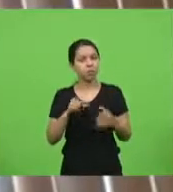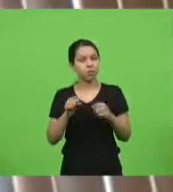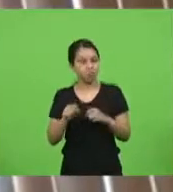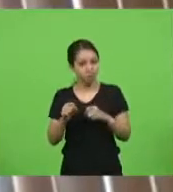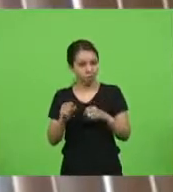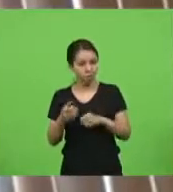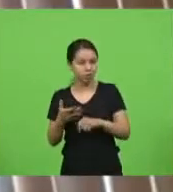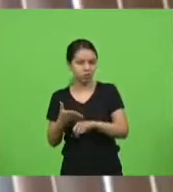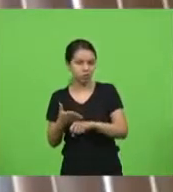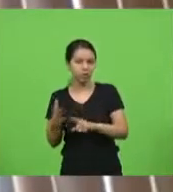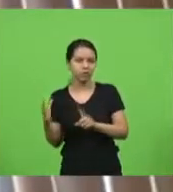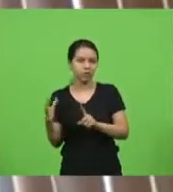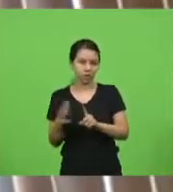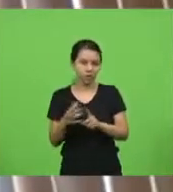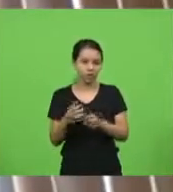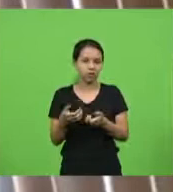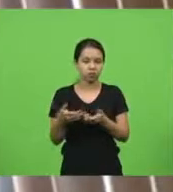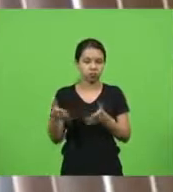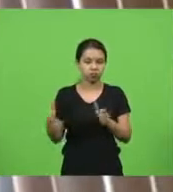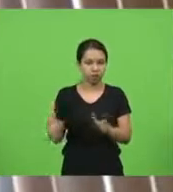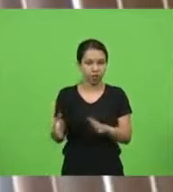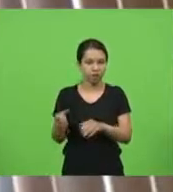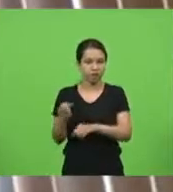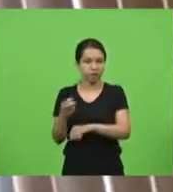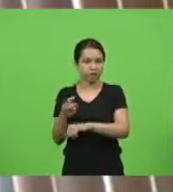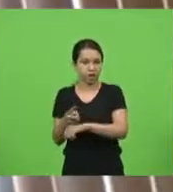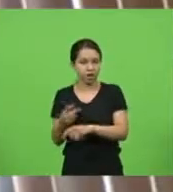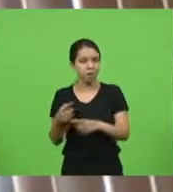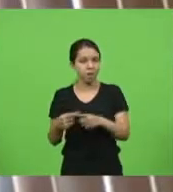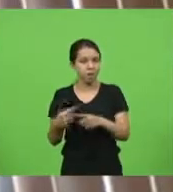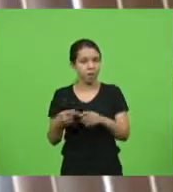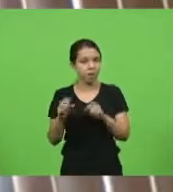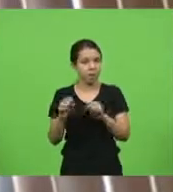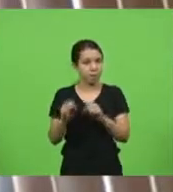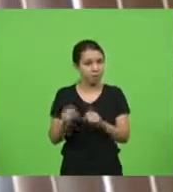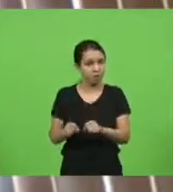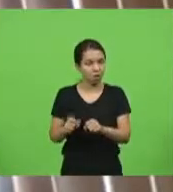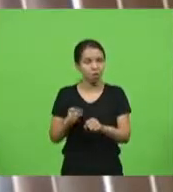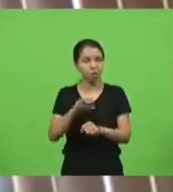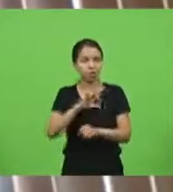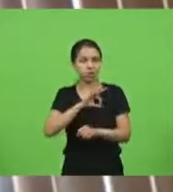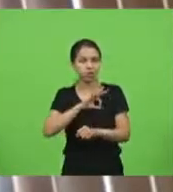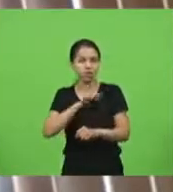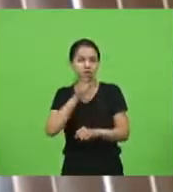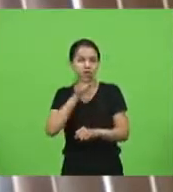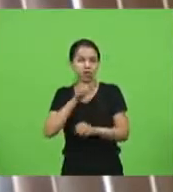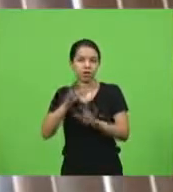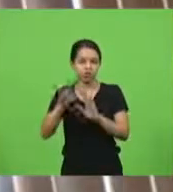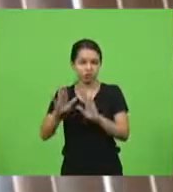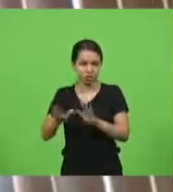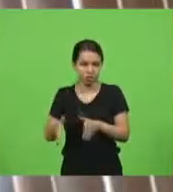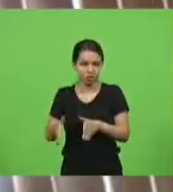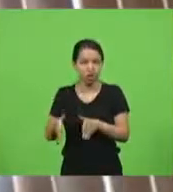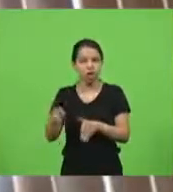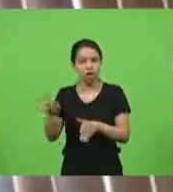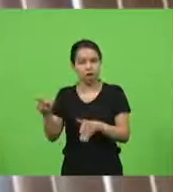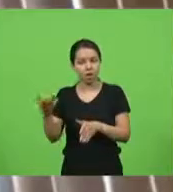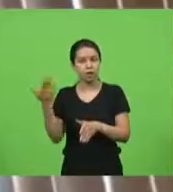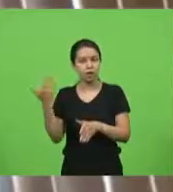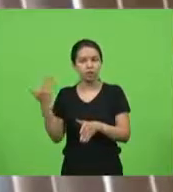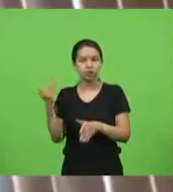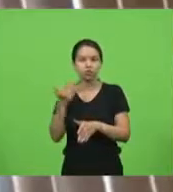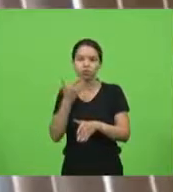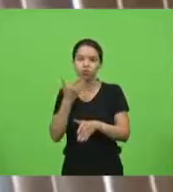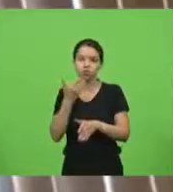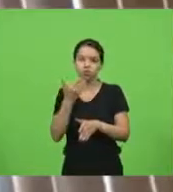ser preenchida anteriormente com o policial militar mais antigo, que solicitou, conforme mencionado, deixando